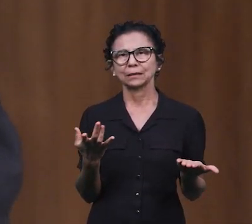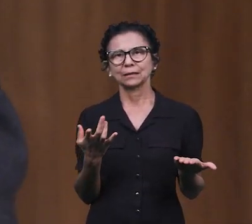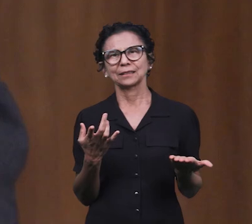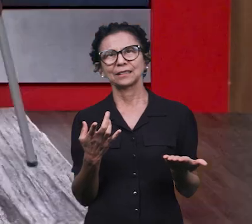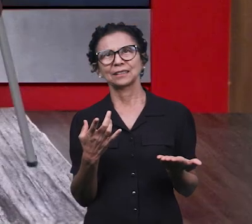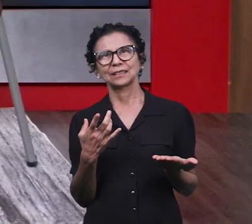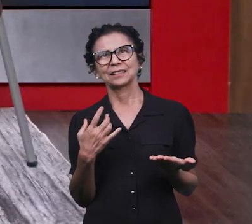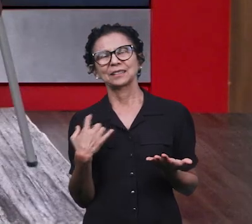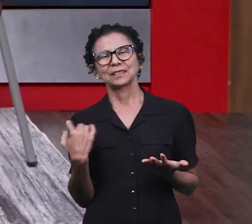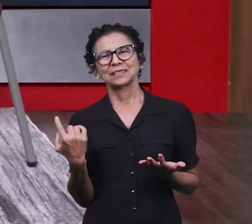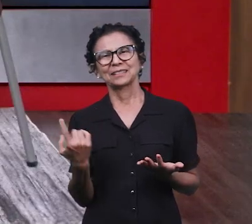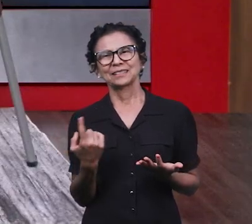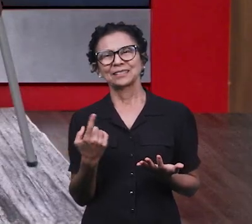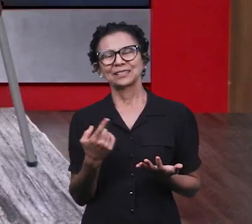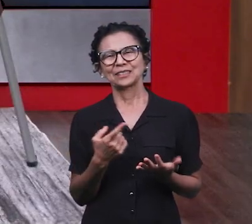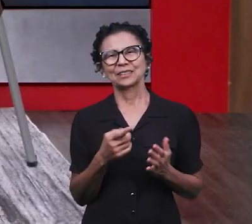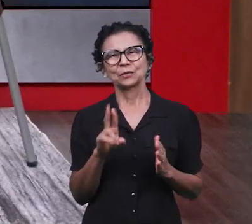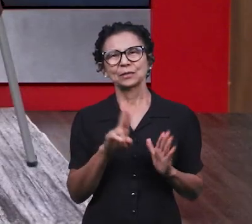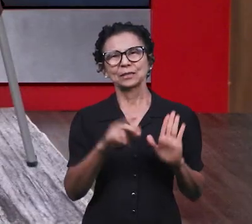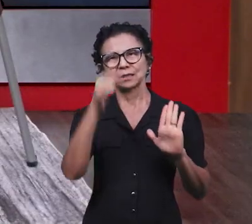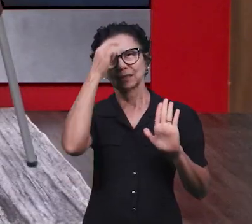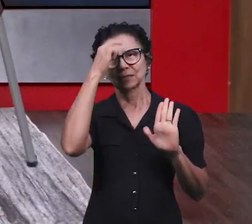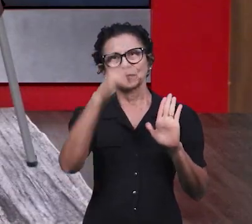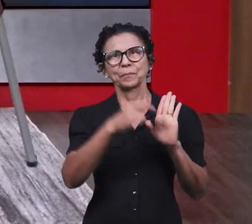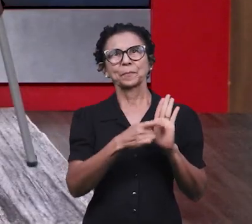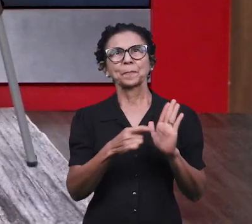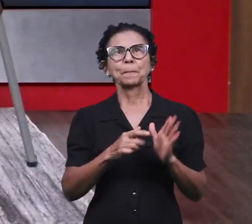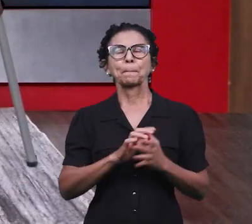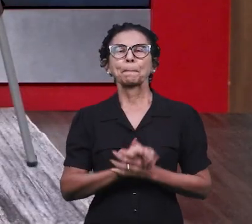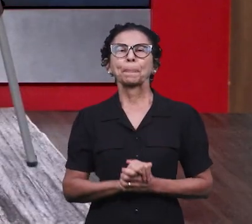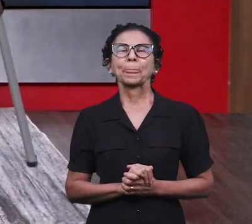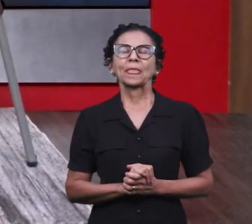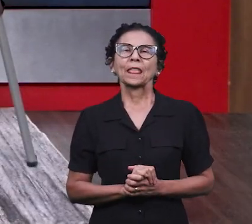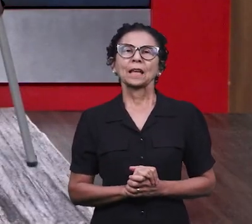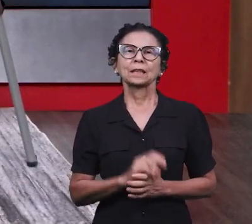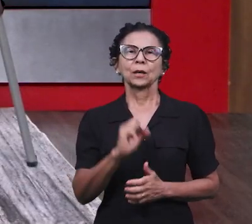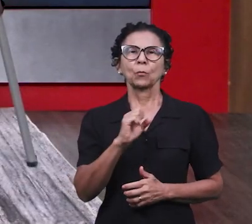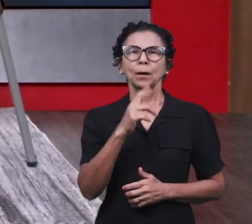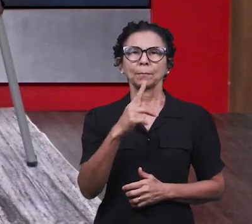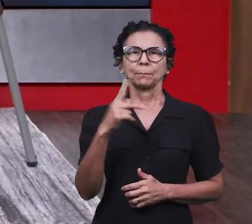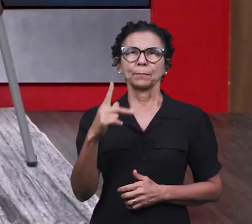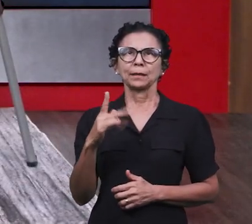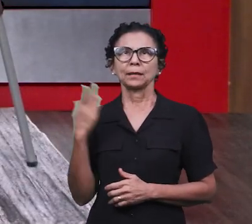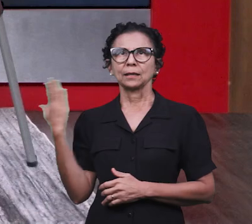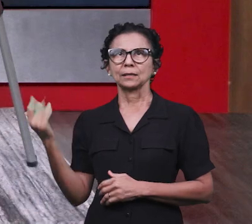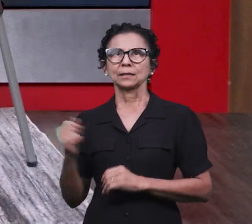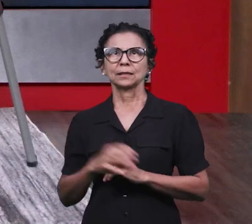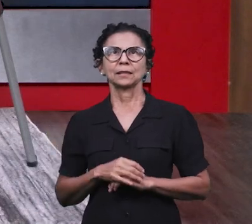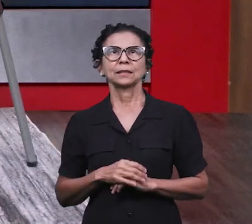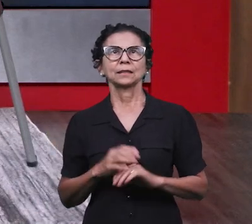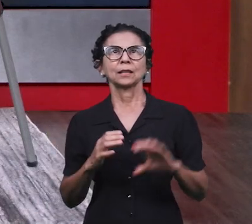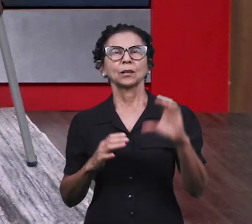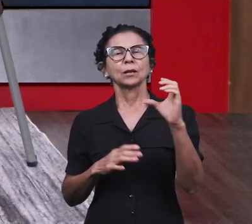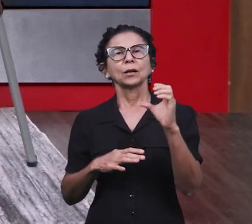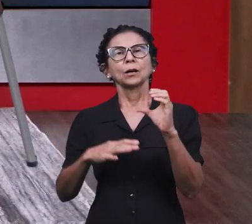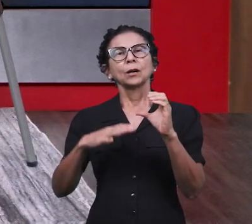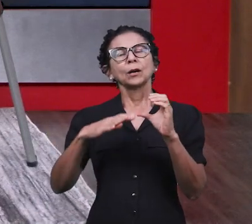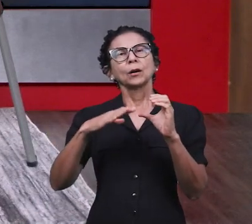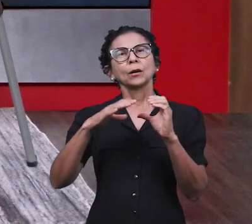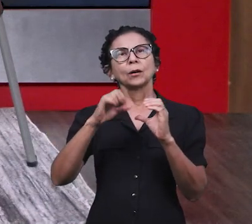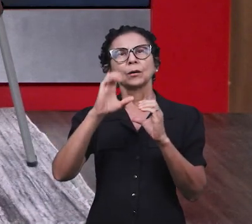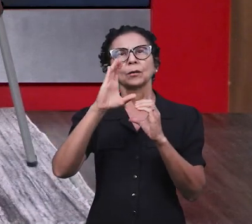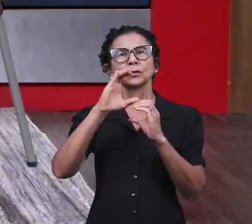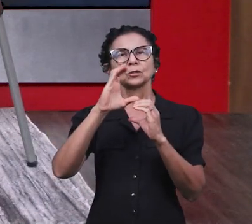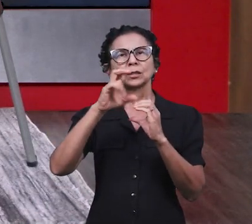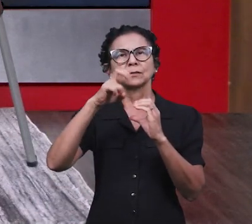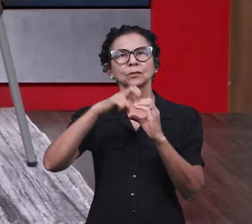artificial. Tem um aplicativo que eu trouxe aqui, que é o ChatGPT, né? Pode passar, isso aqui eu já mencionei. É